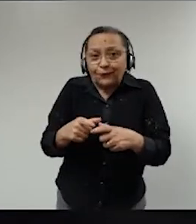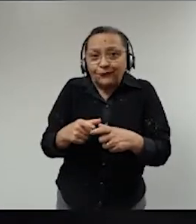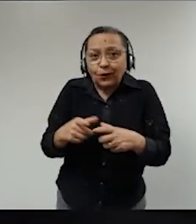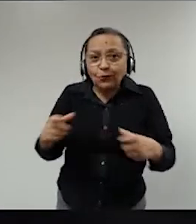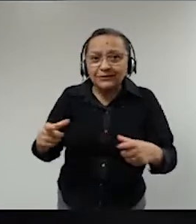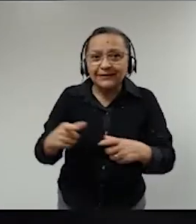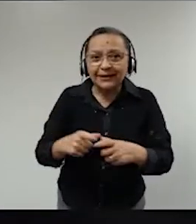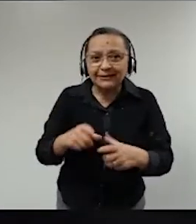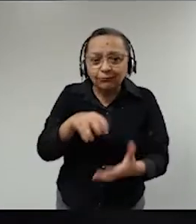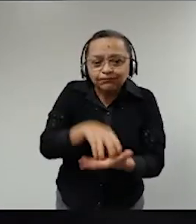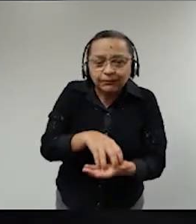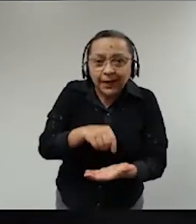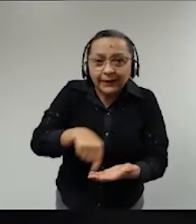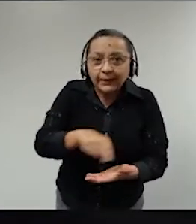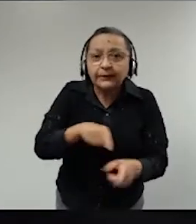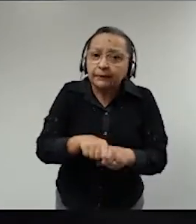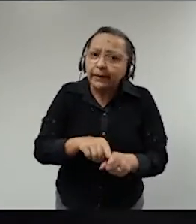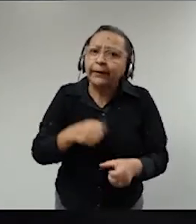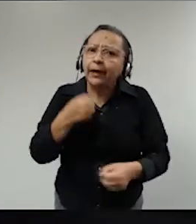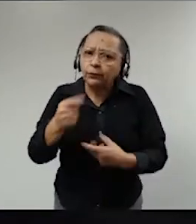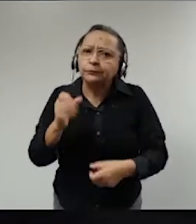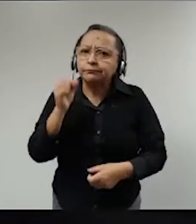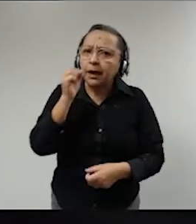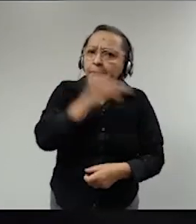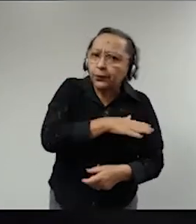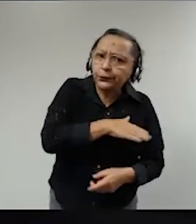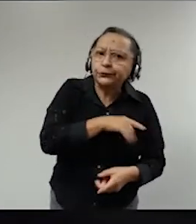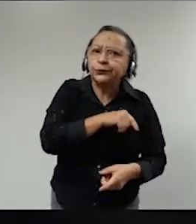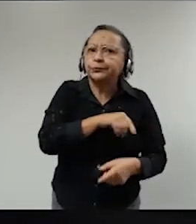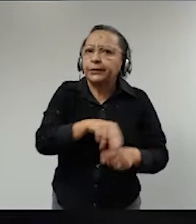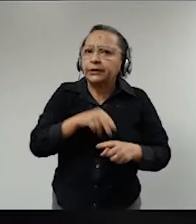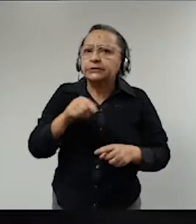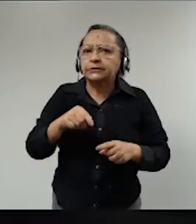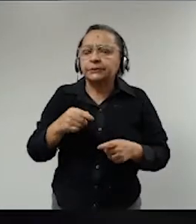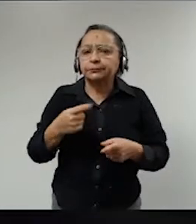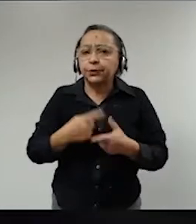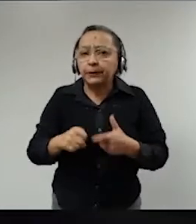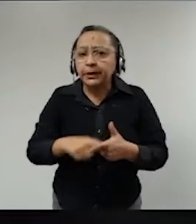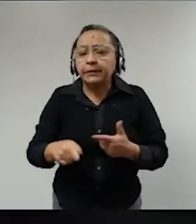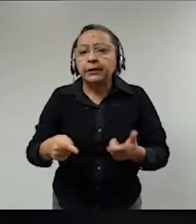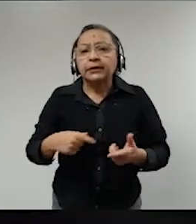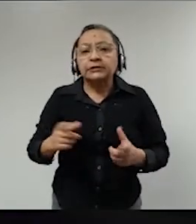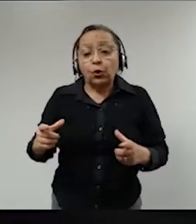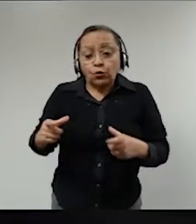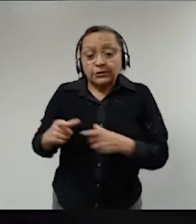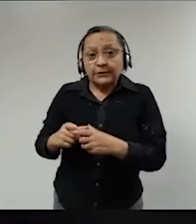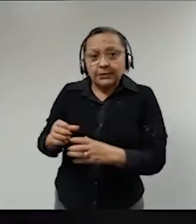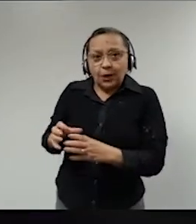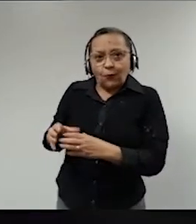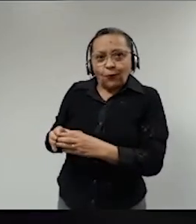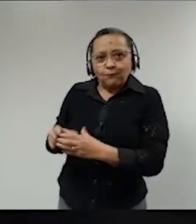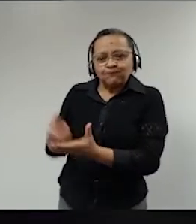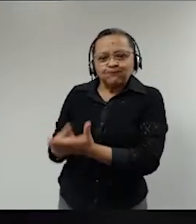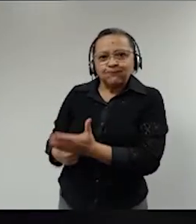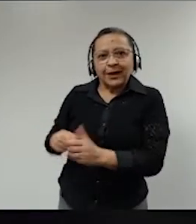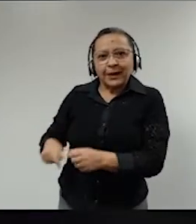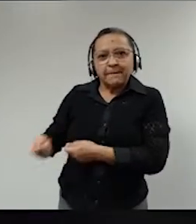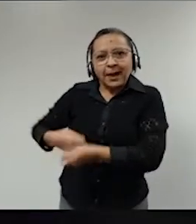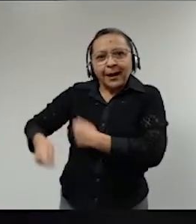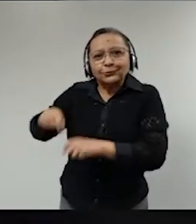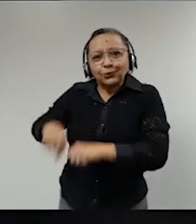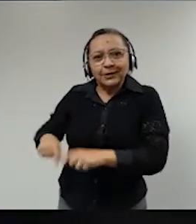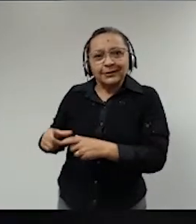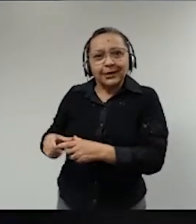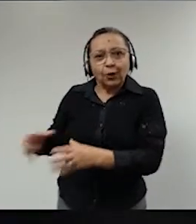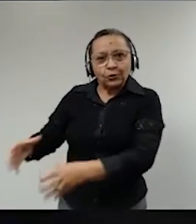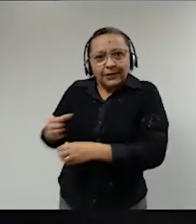eventuais abusos oriundos dessa majoração de concentração de mercado. E também, no segundo momento, o cenário